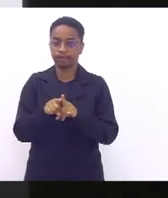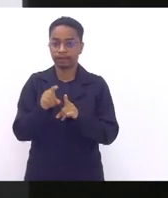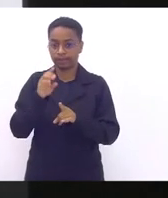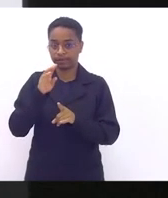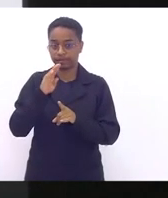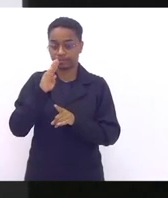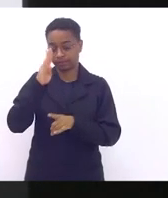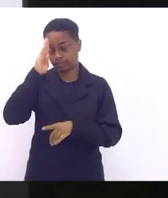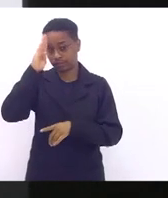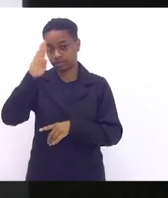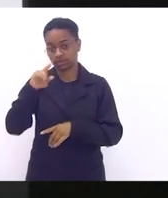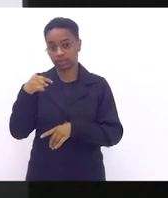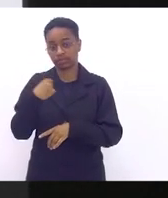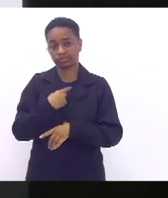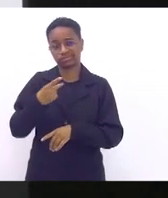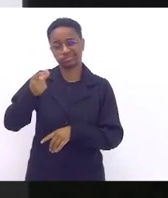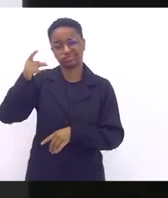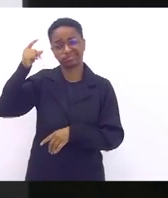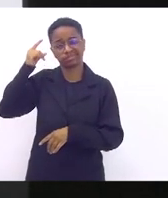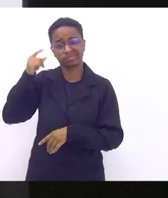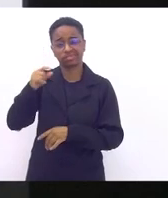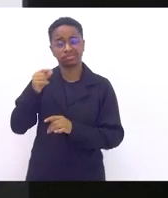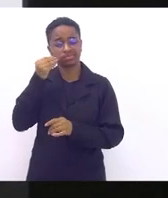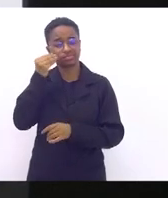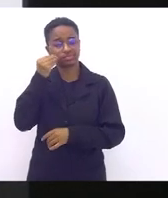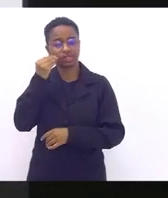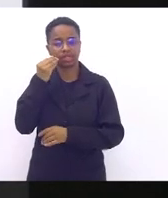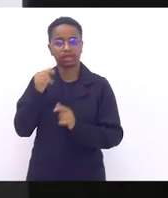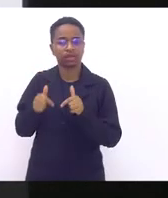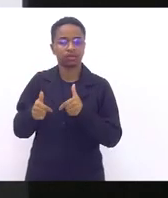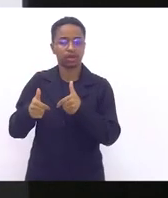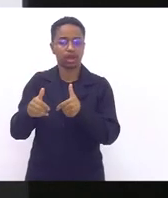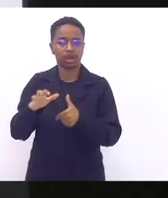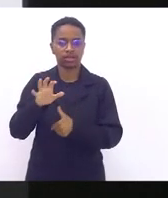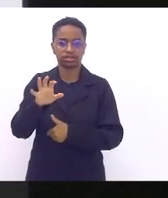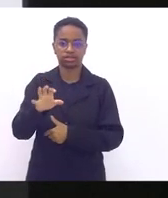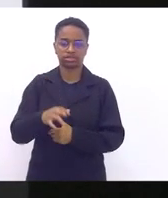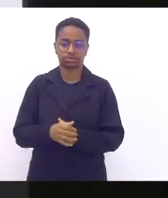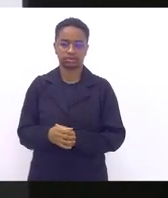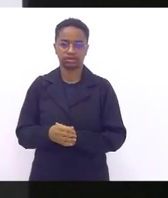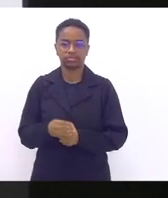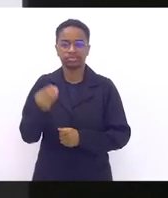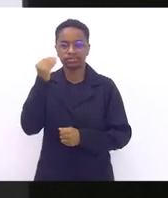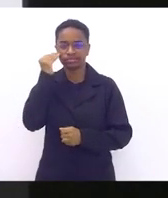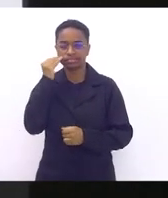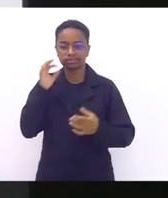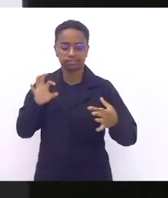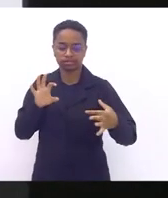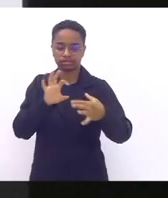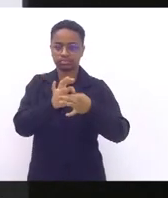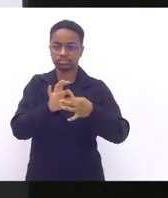da secretaria há muito tempo, que a gente vem tentando fazer essas pontes